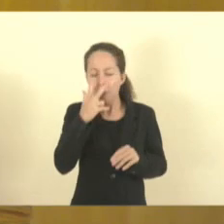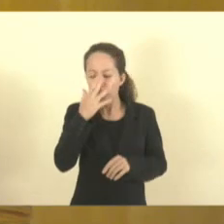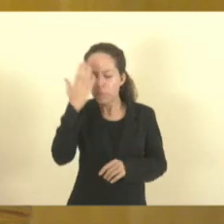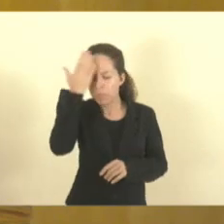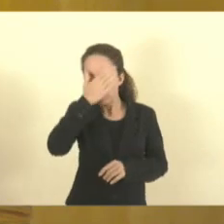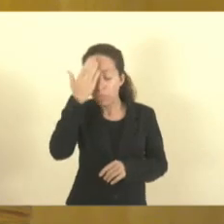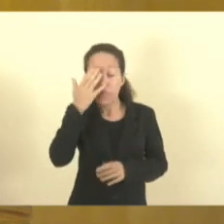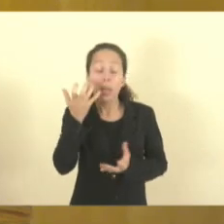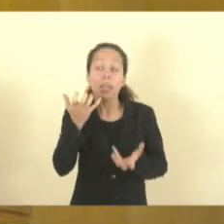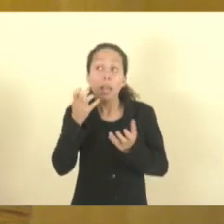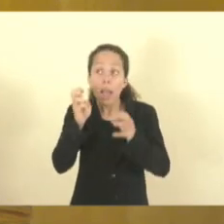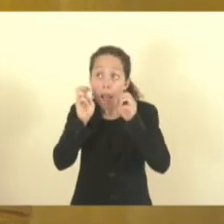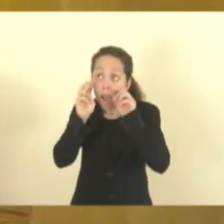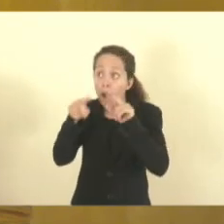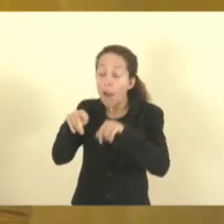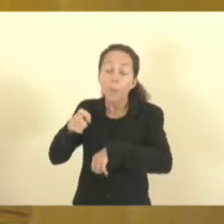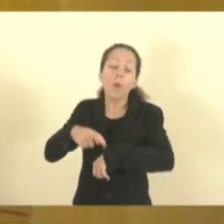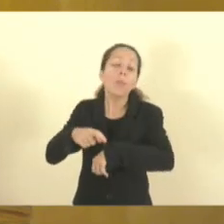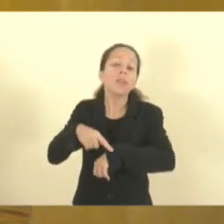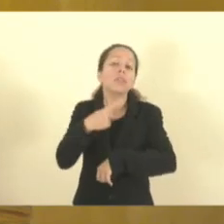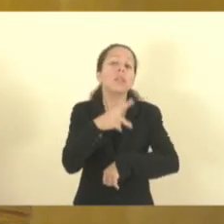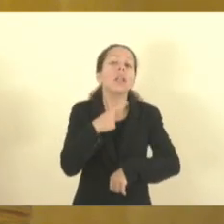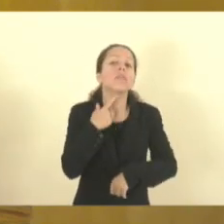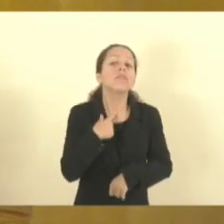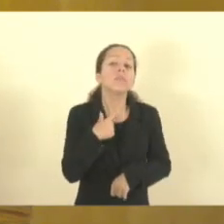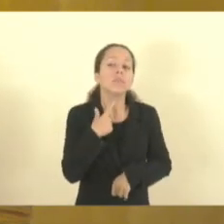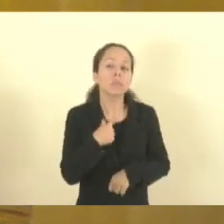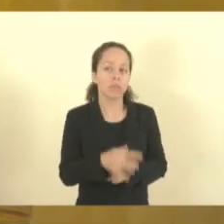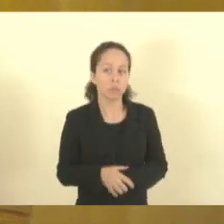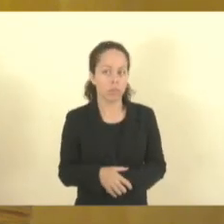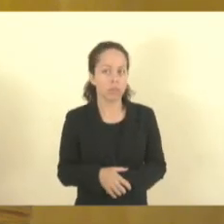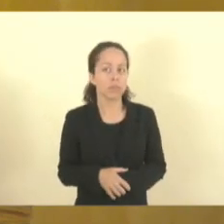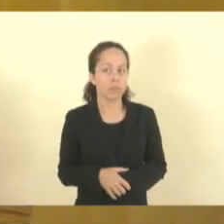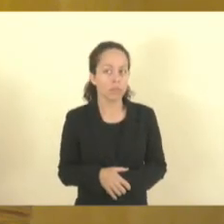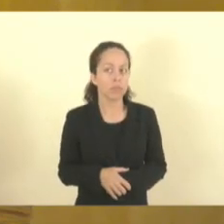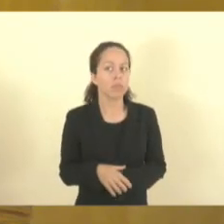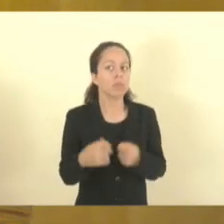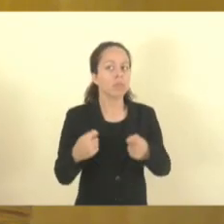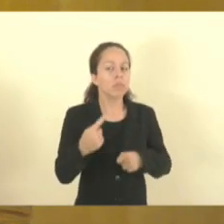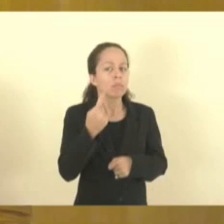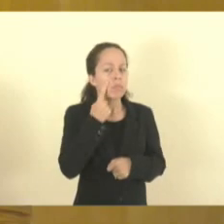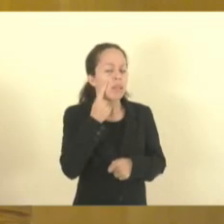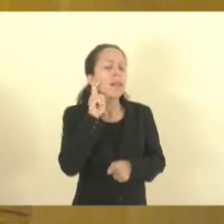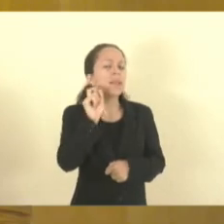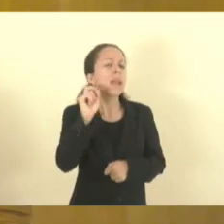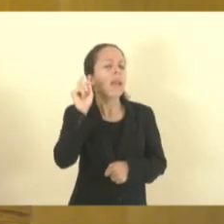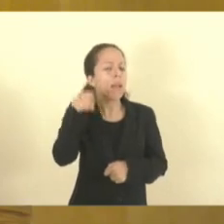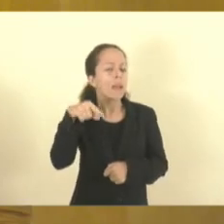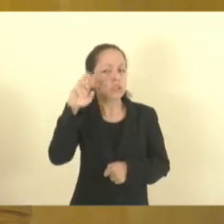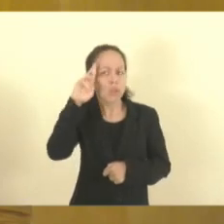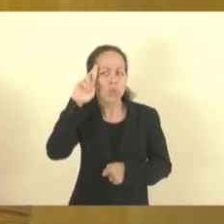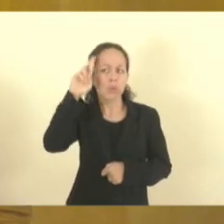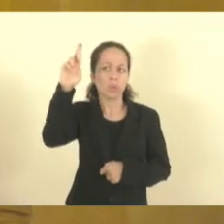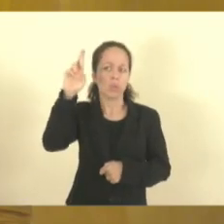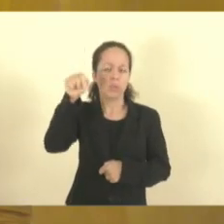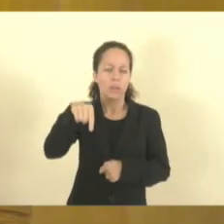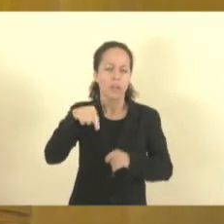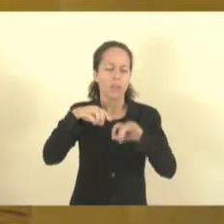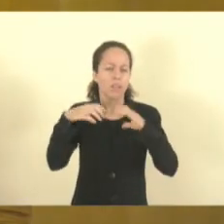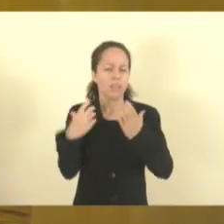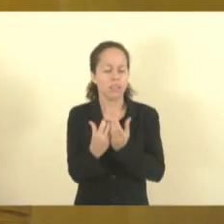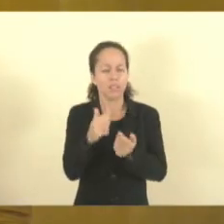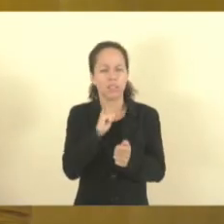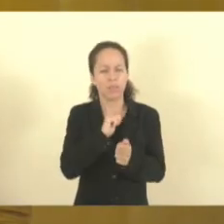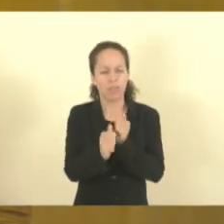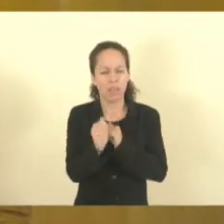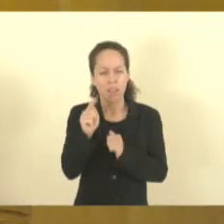como quer, quando quer. E nós precisamos que ela abra os olhos em favor de quem, de fato, é dono do estádio, que é o povo do Espírito Santo, que são